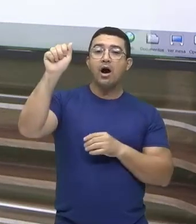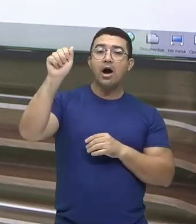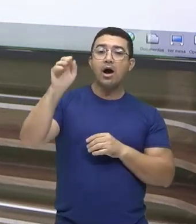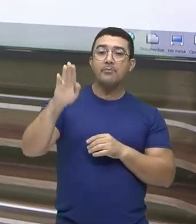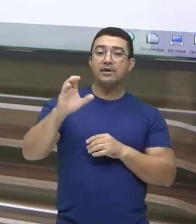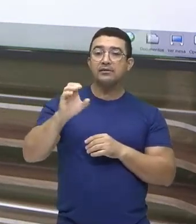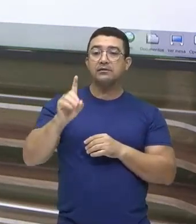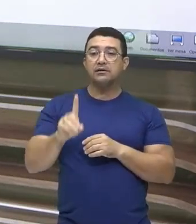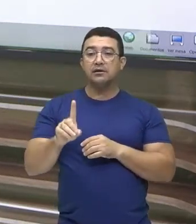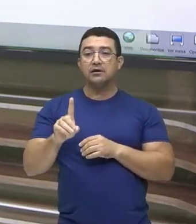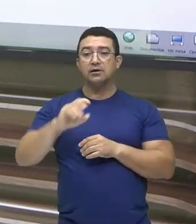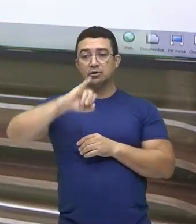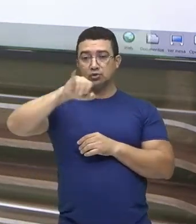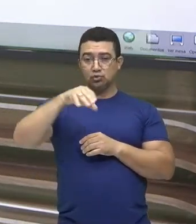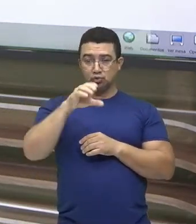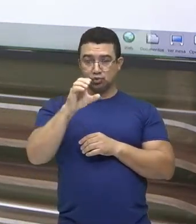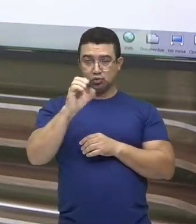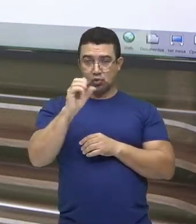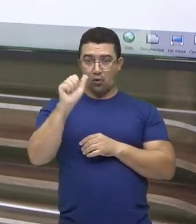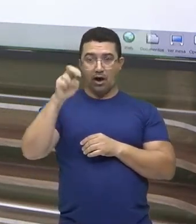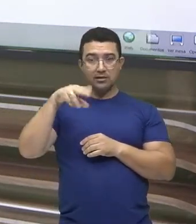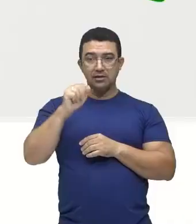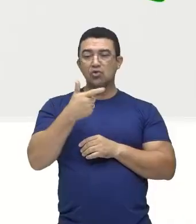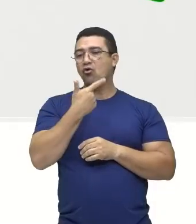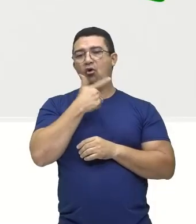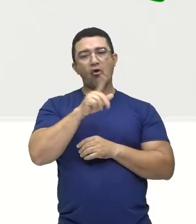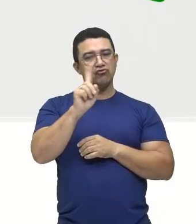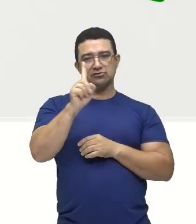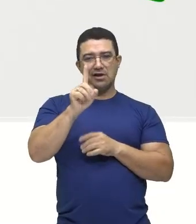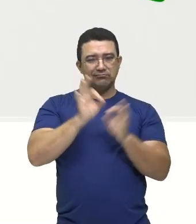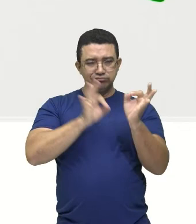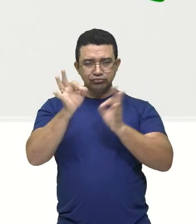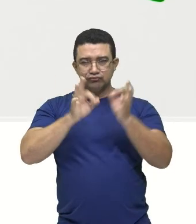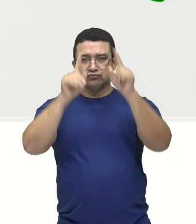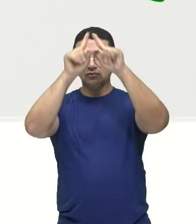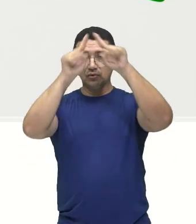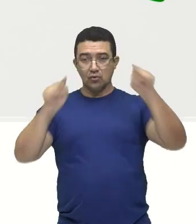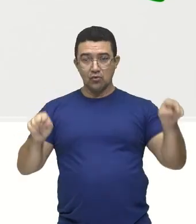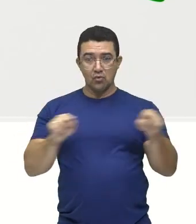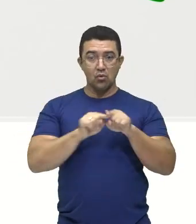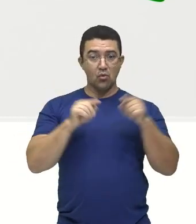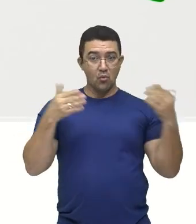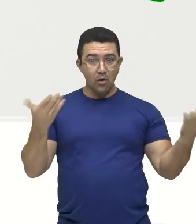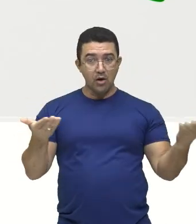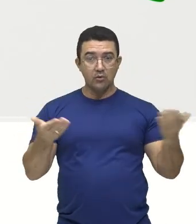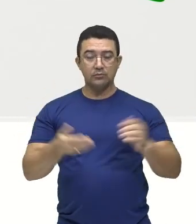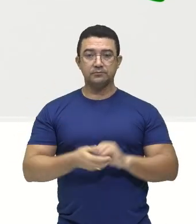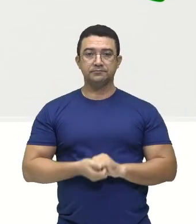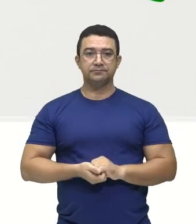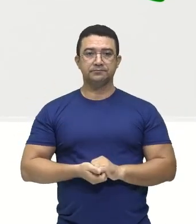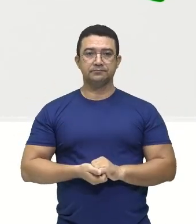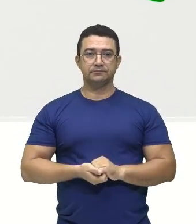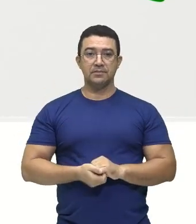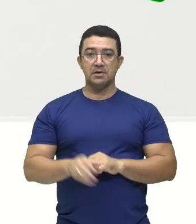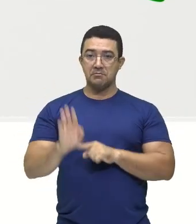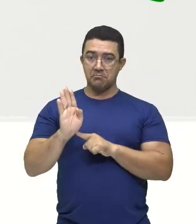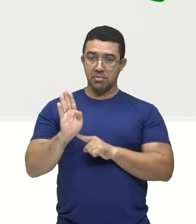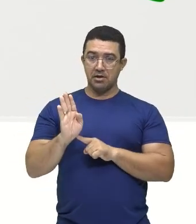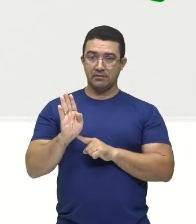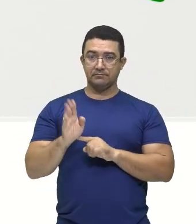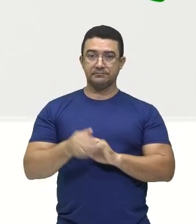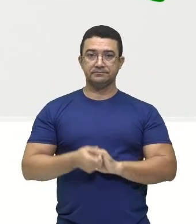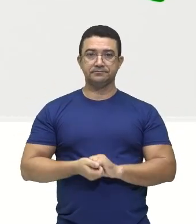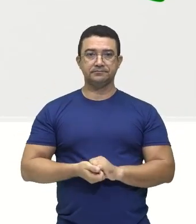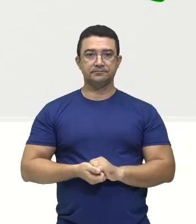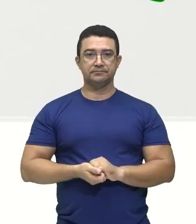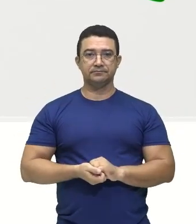conseguir construir o triângulo, tá? Vamos voltar então aqui para a gente ver a letra B e a letra C. A letra B, ó, o maior lado que eu